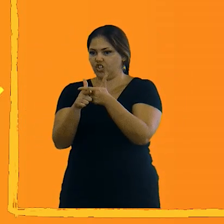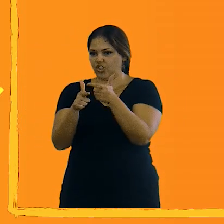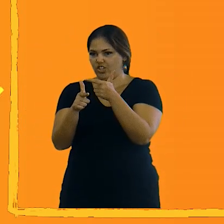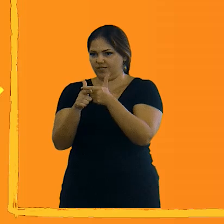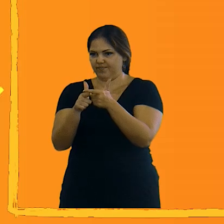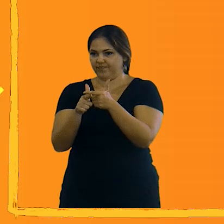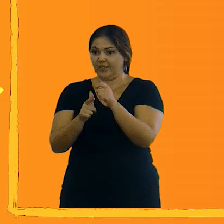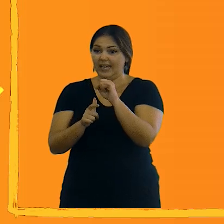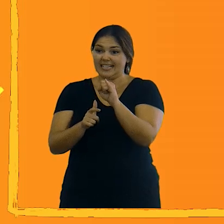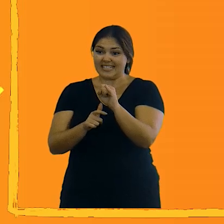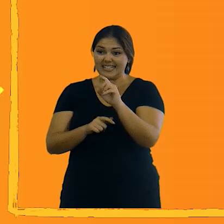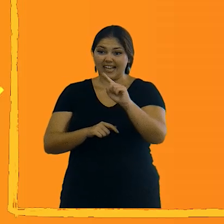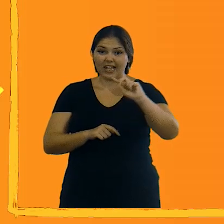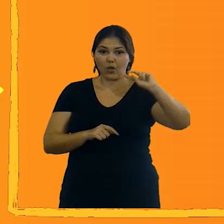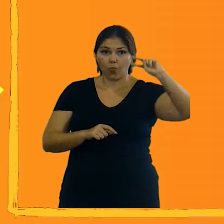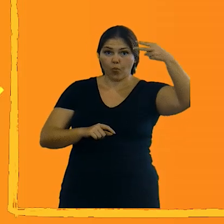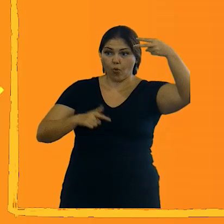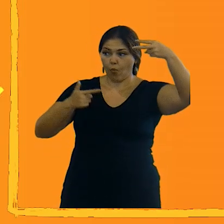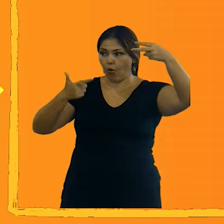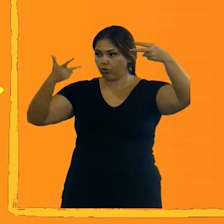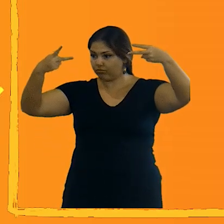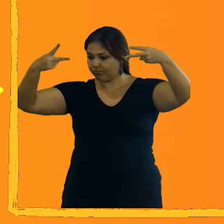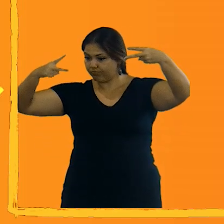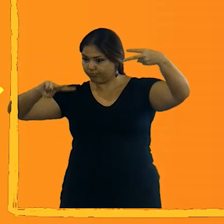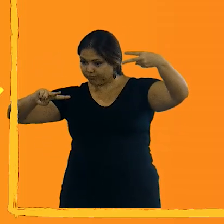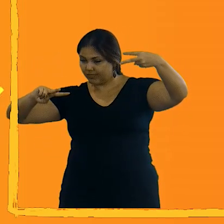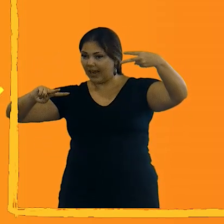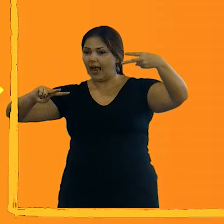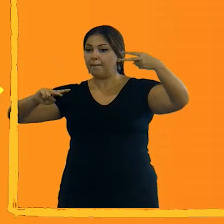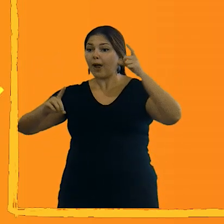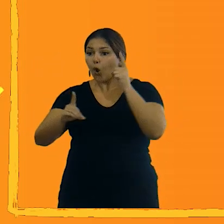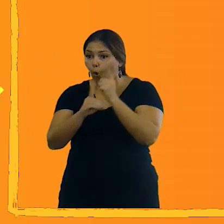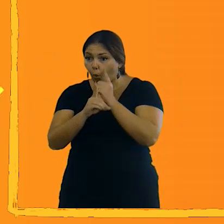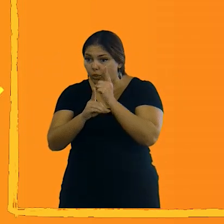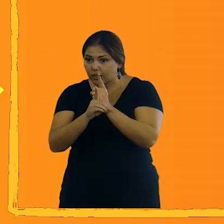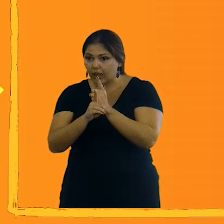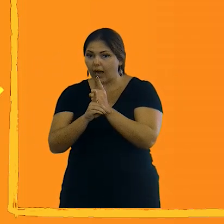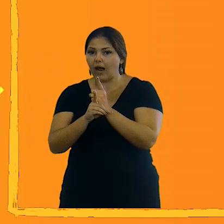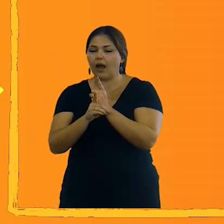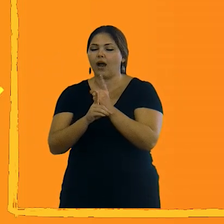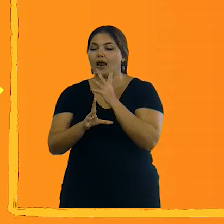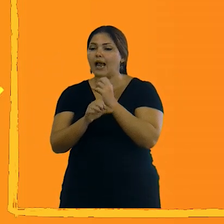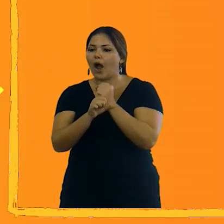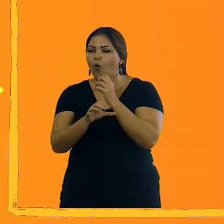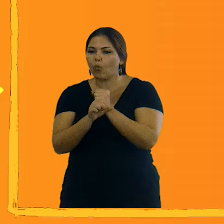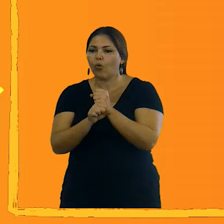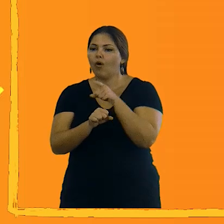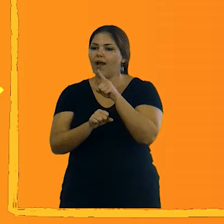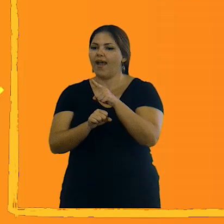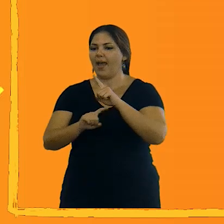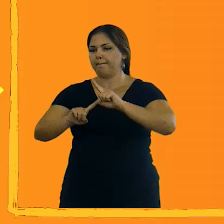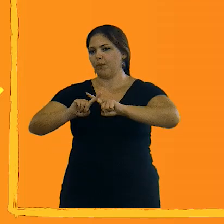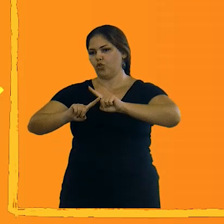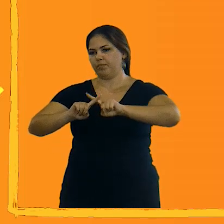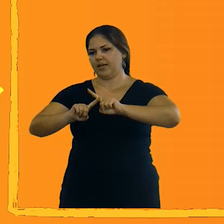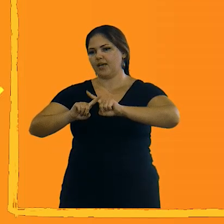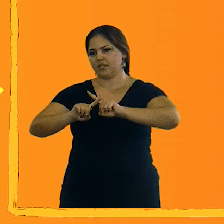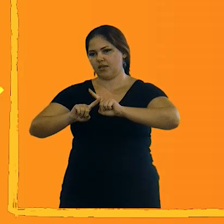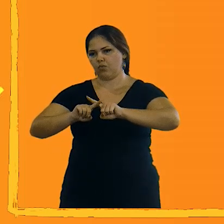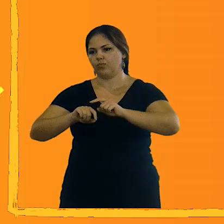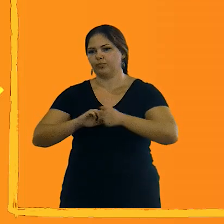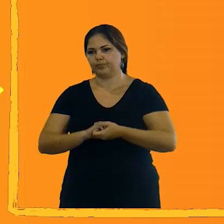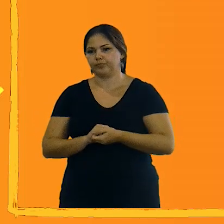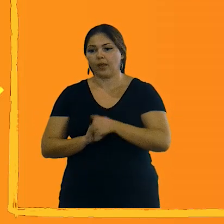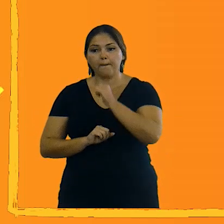que você fala força igual a massa vezes aceleração perceba que massa e aceleração